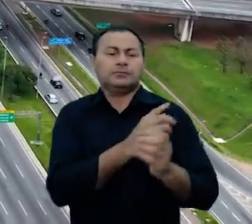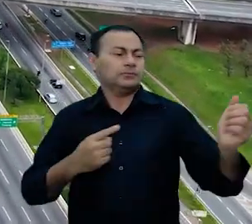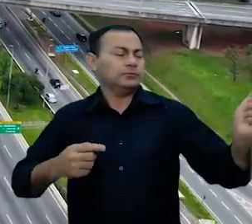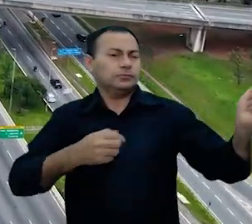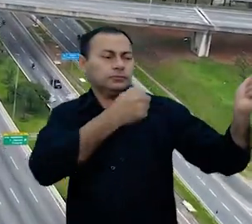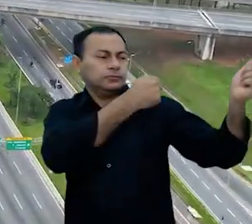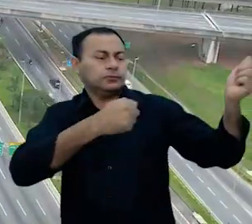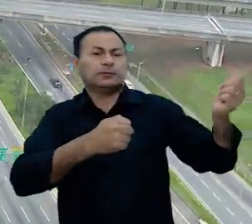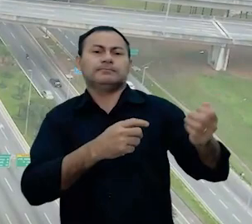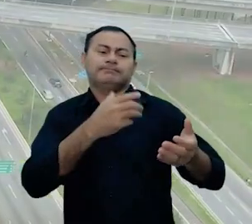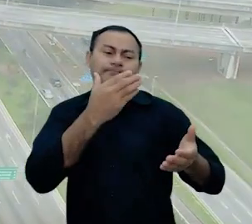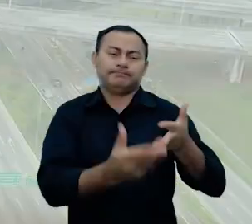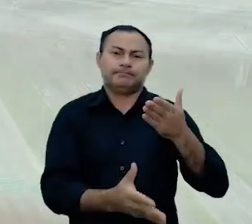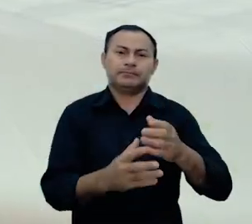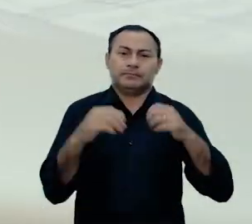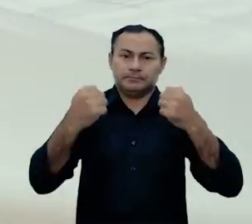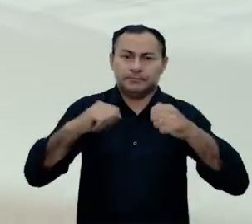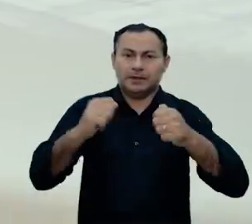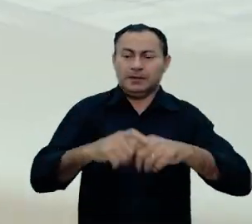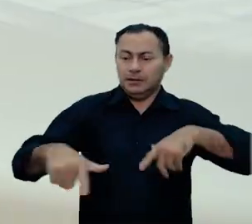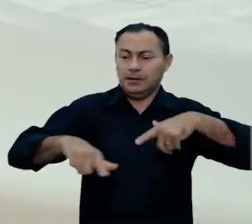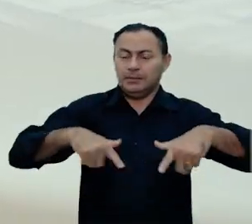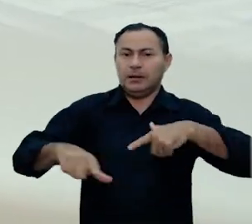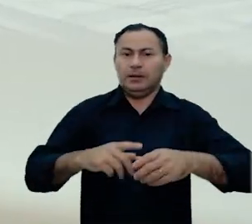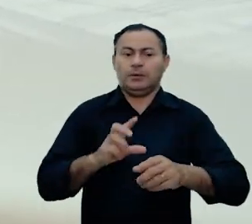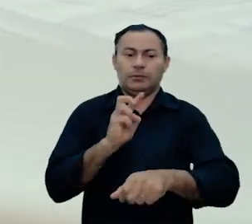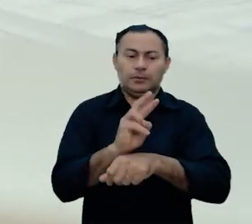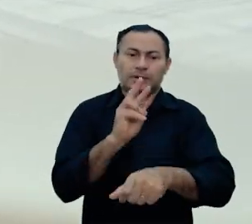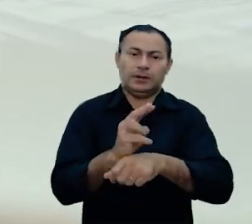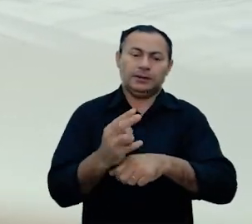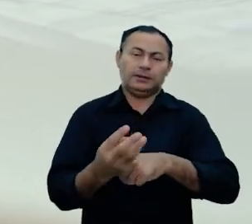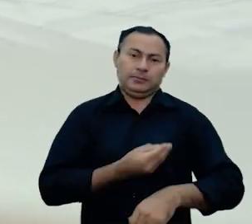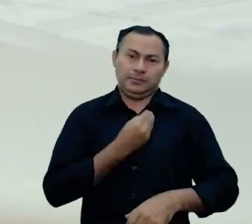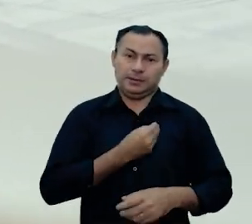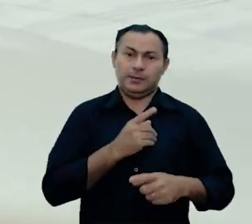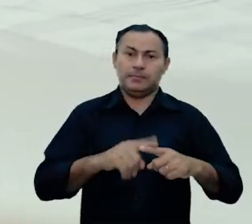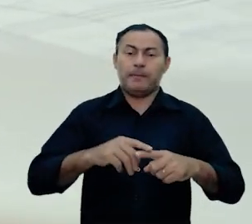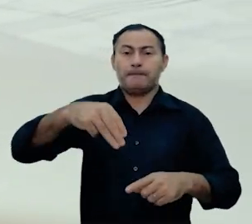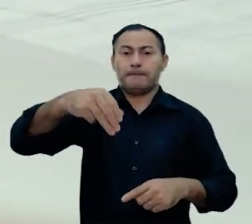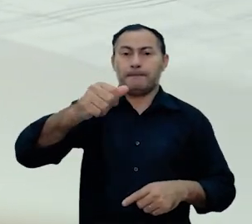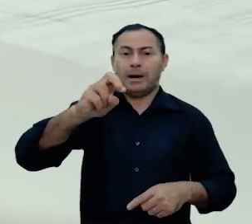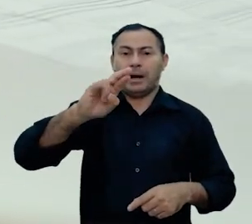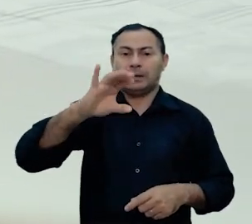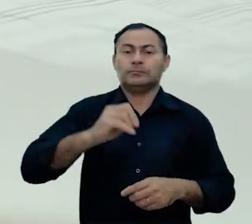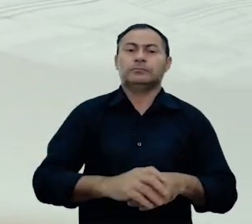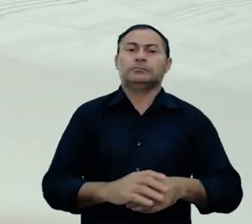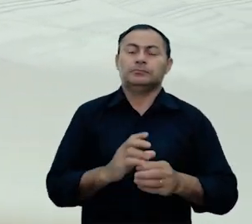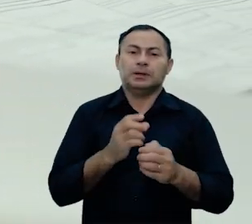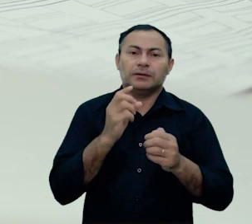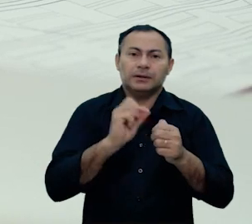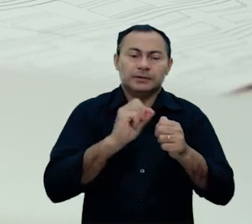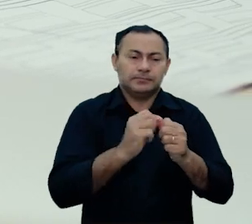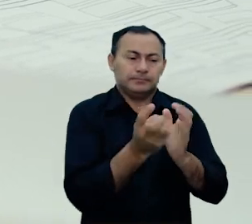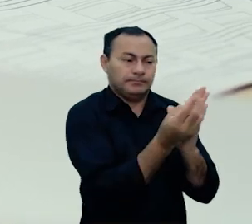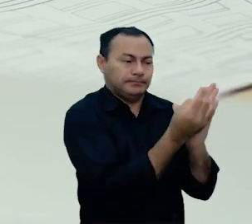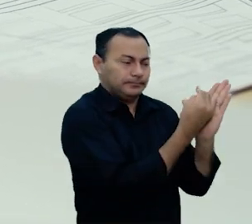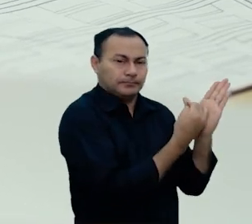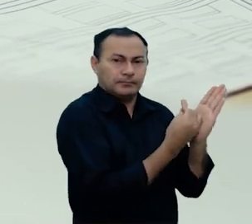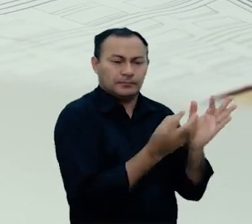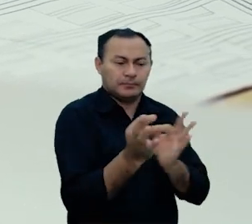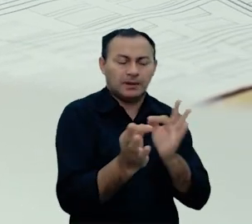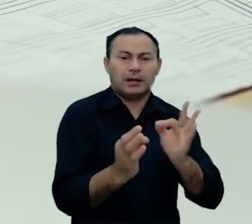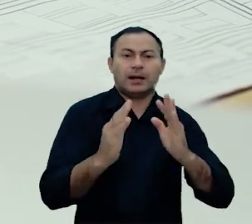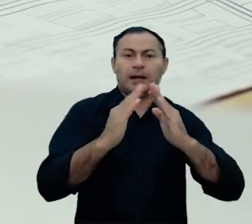violino acabou se perdendo na necessidade de trabalhar e sustentar-se. Mário, porém, aplicou-se em desenhar plantas de casa